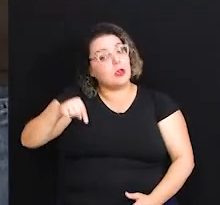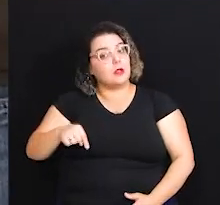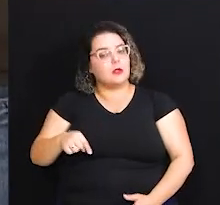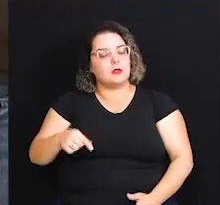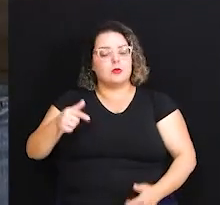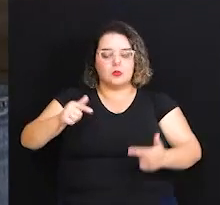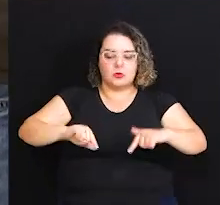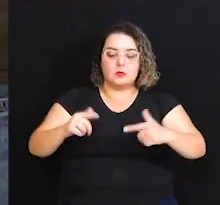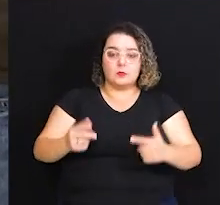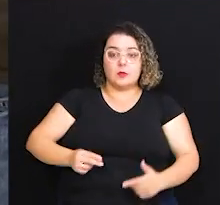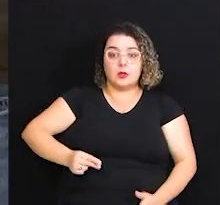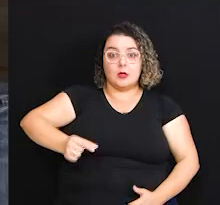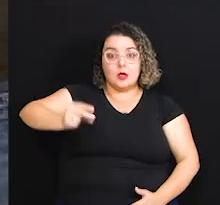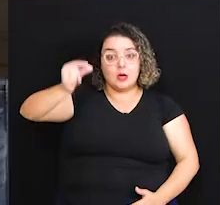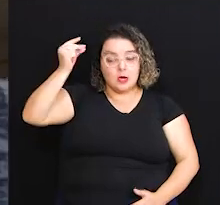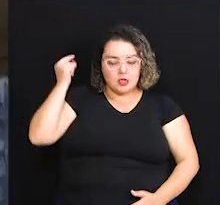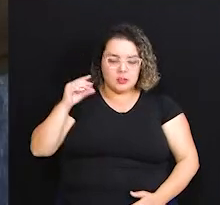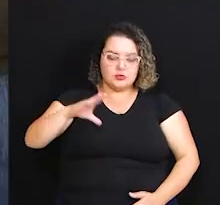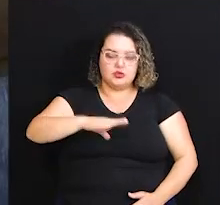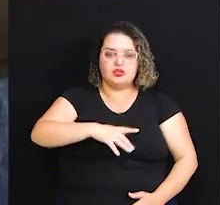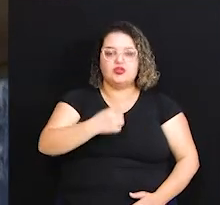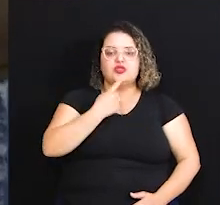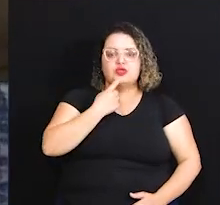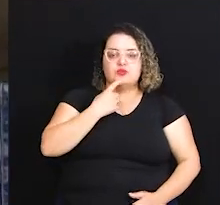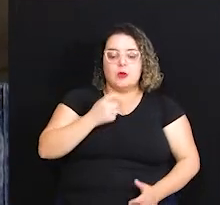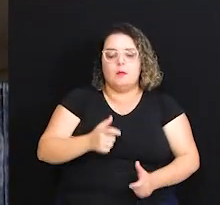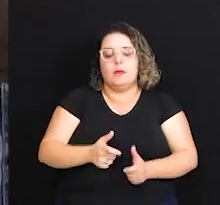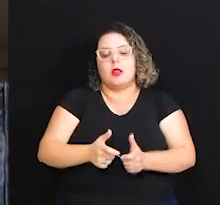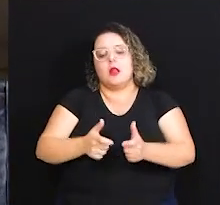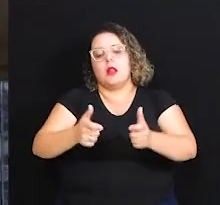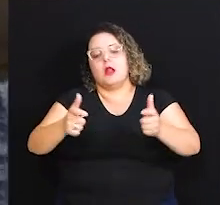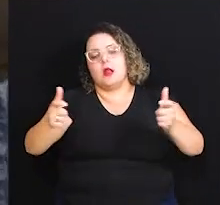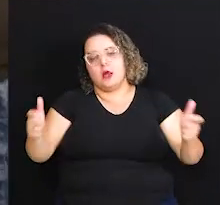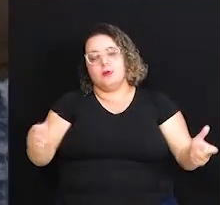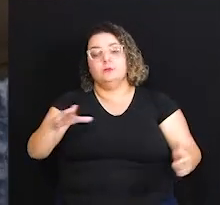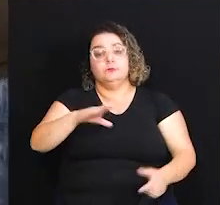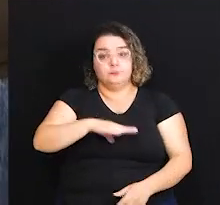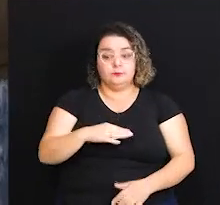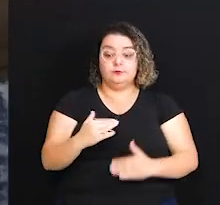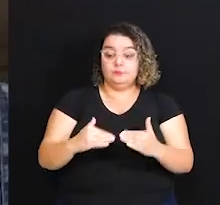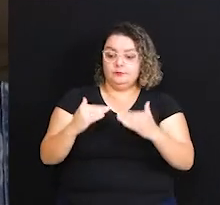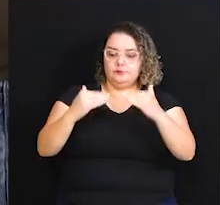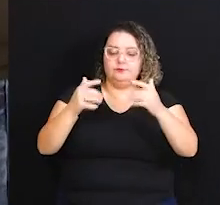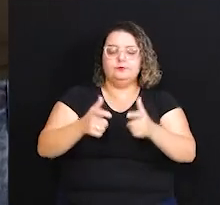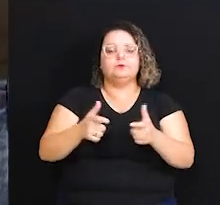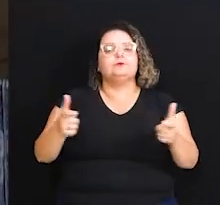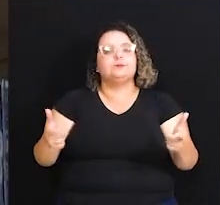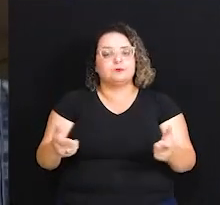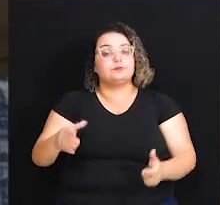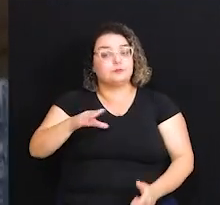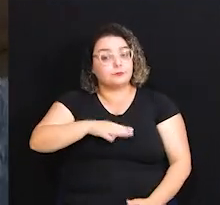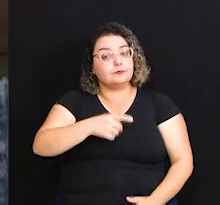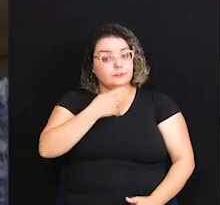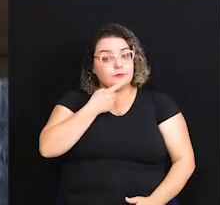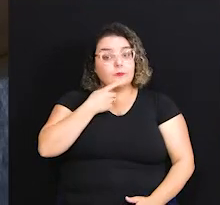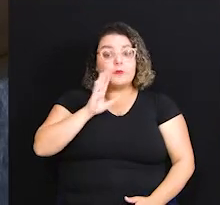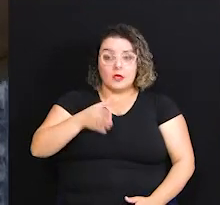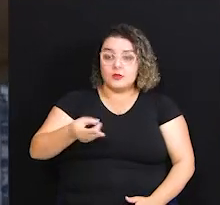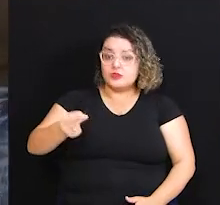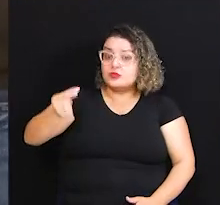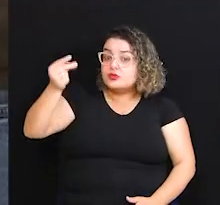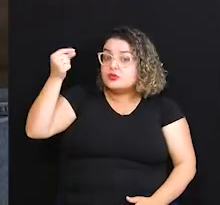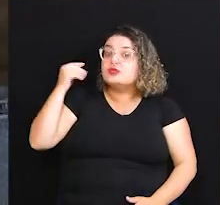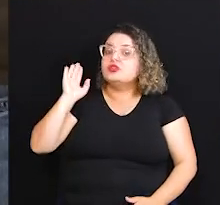mesmo. Antes de Campinas crescer, virar essa cidade grande e desenvolvida, Campinas também já foi